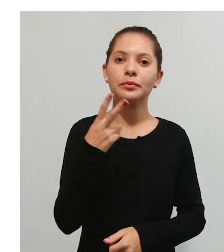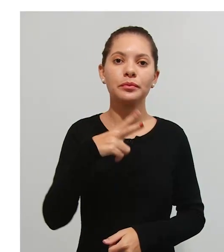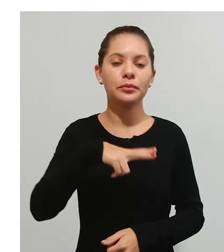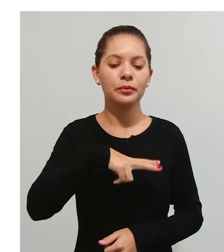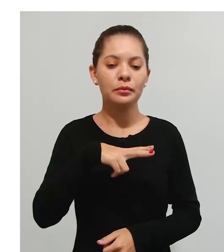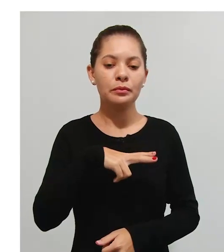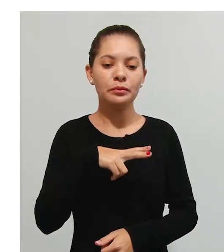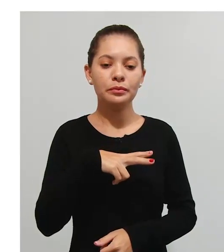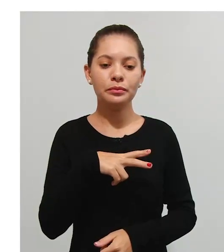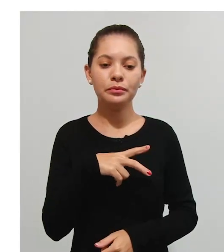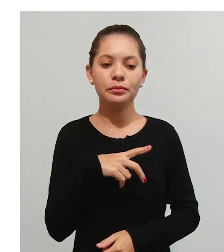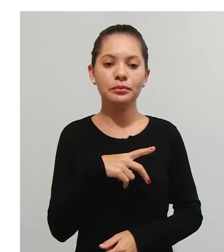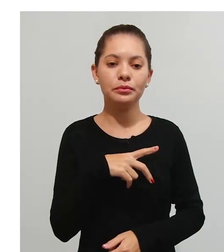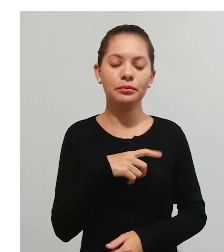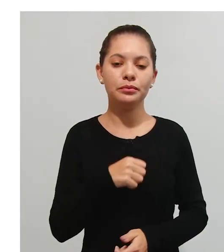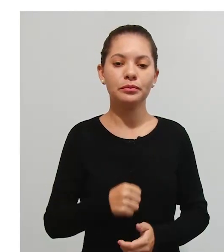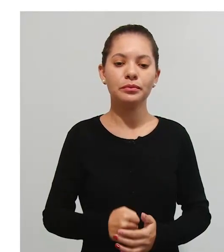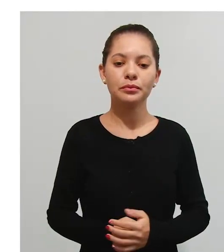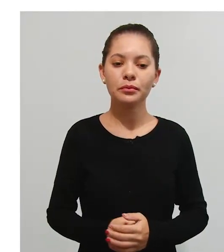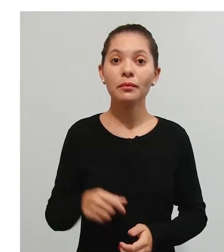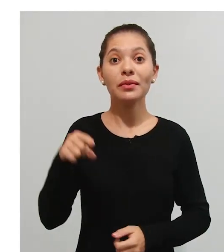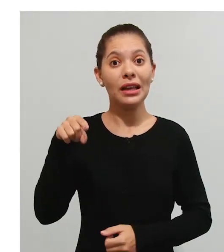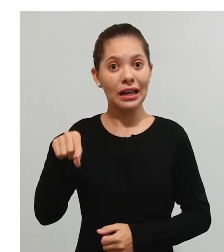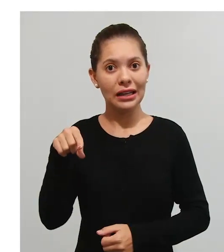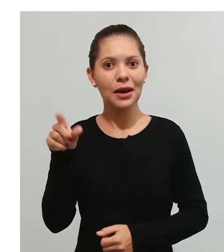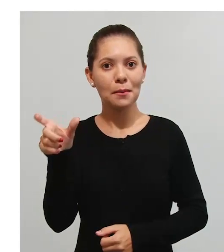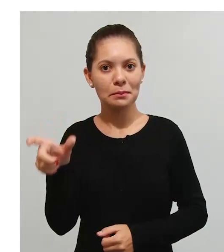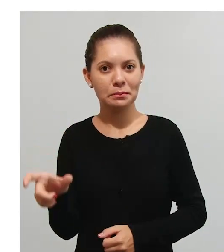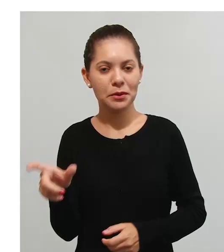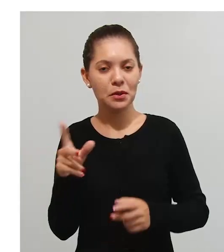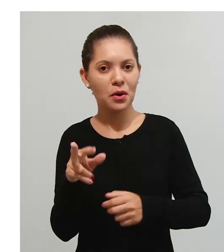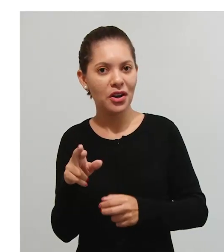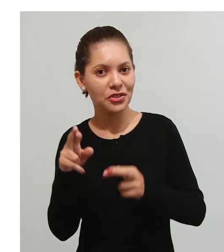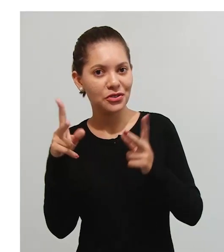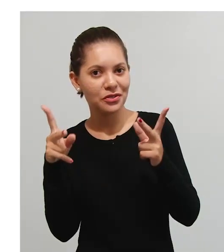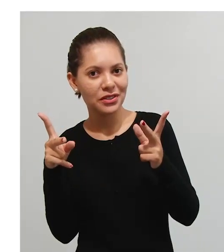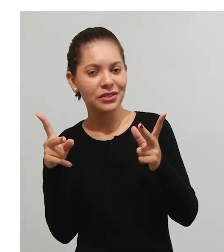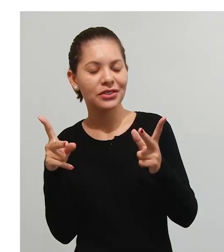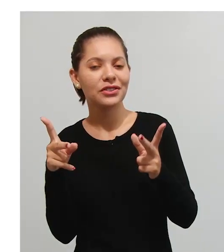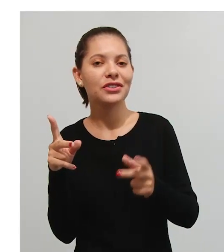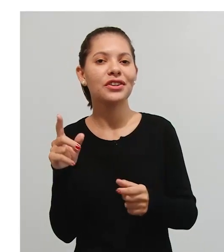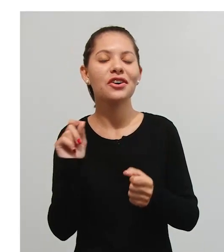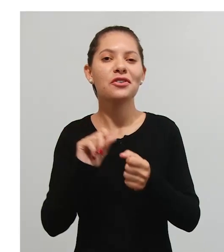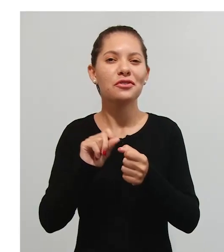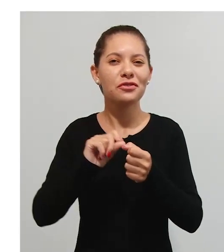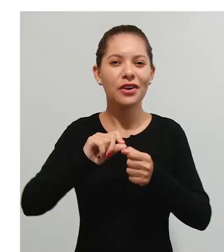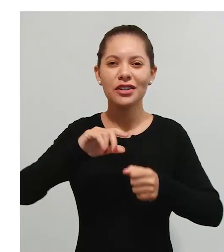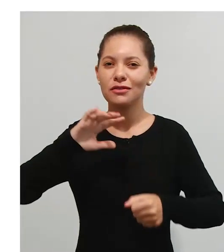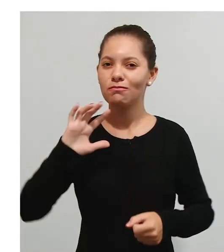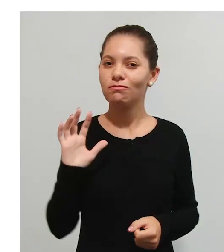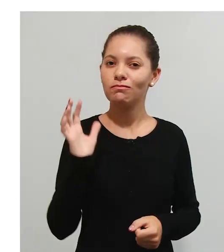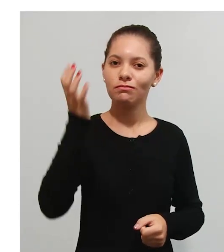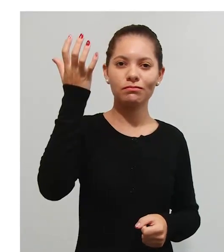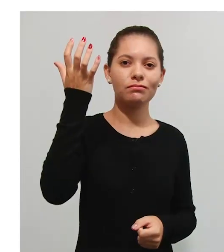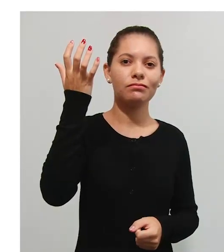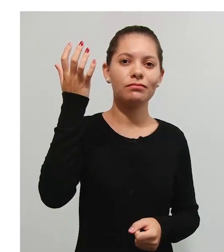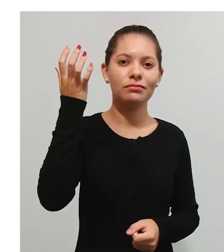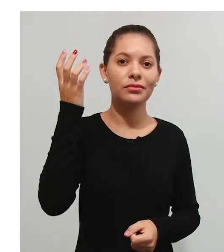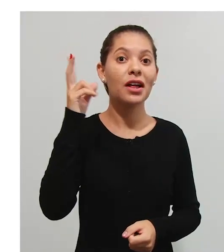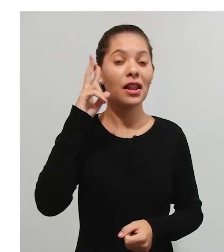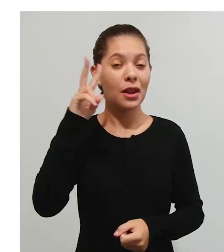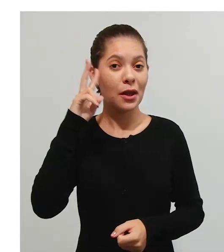privada. Já o empreendedor é diferente. O empreendedor é aquele que faz as coisas